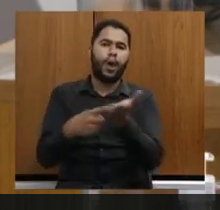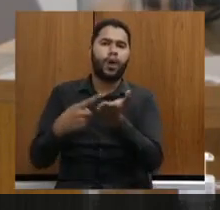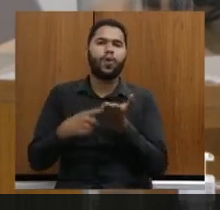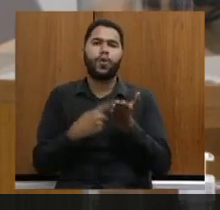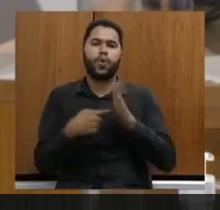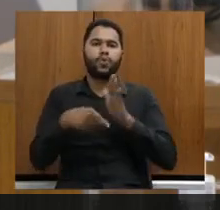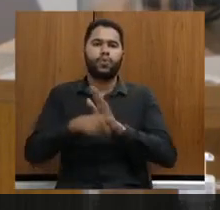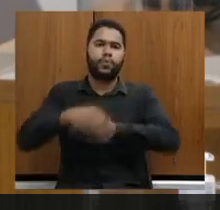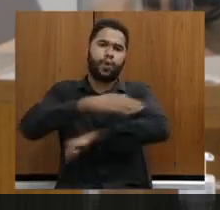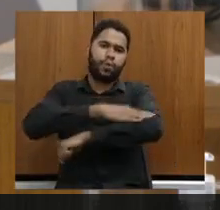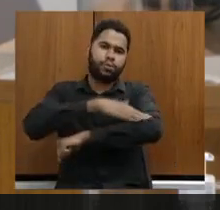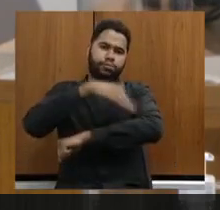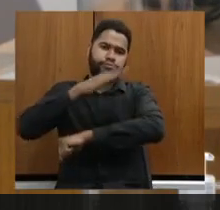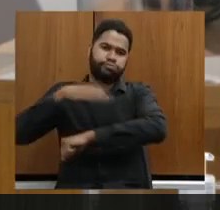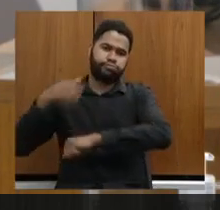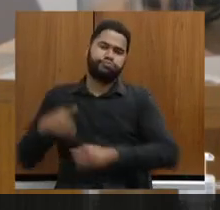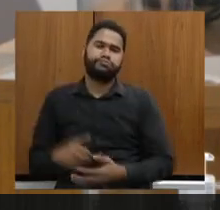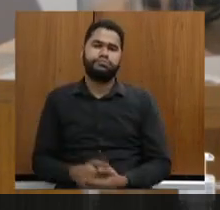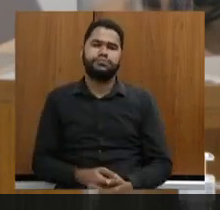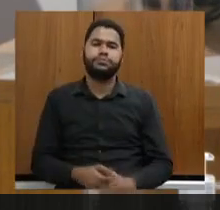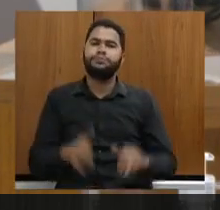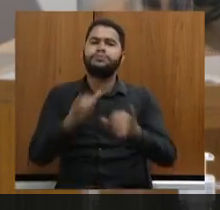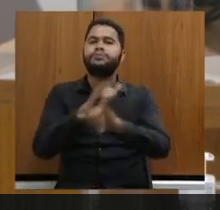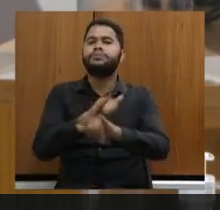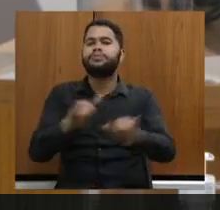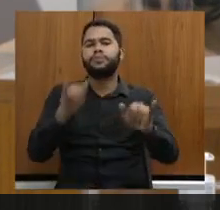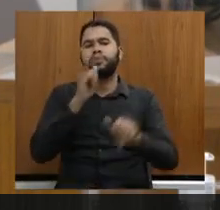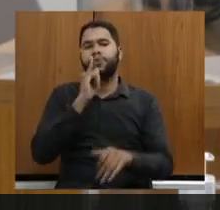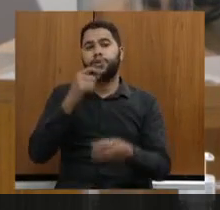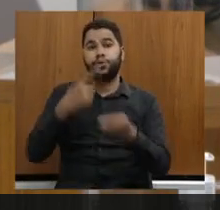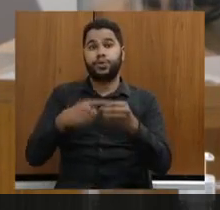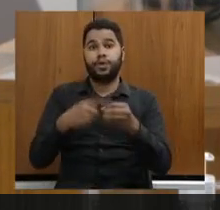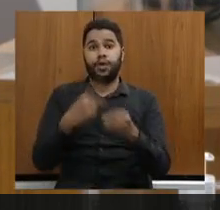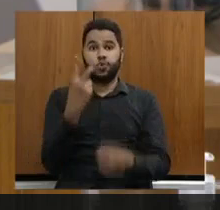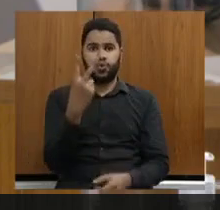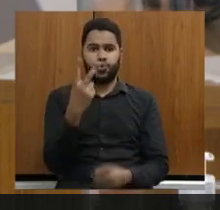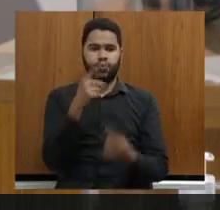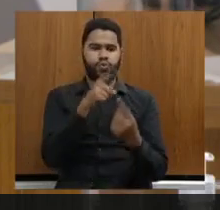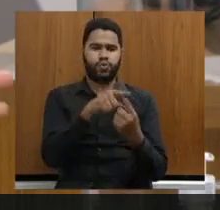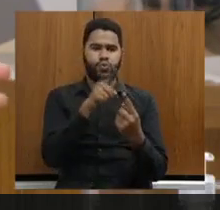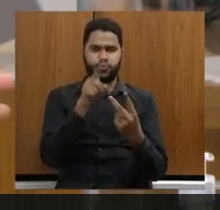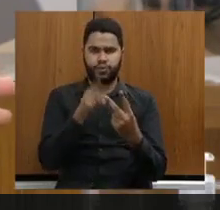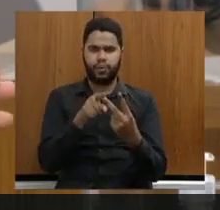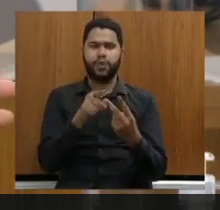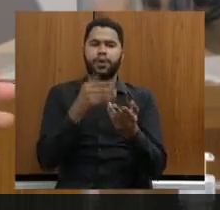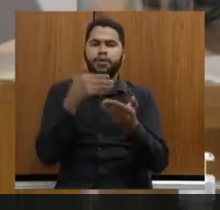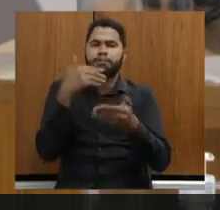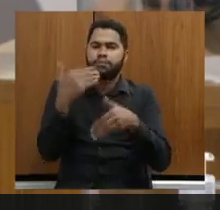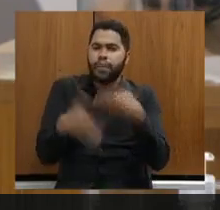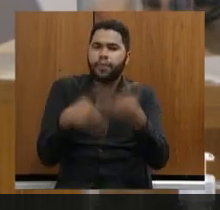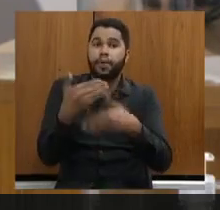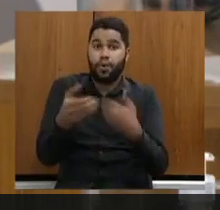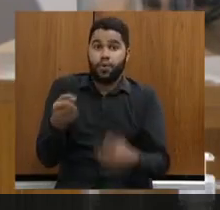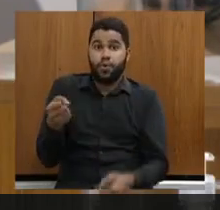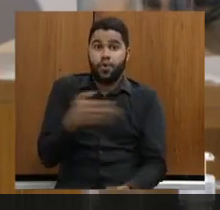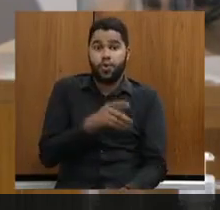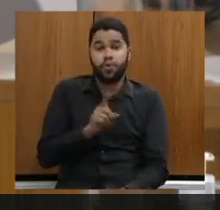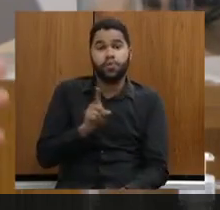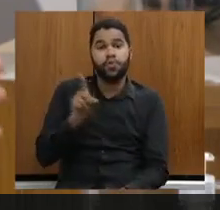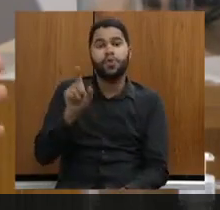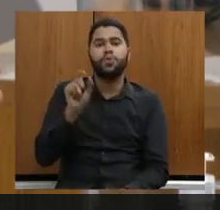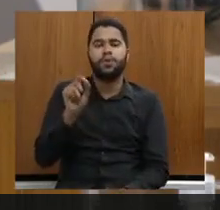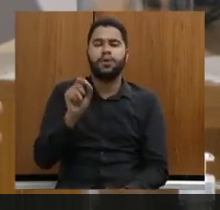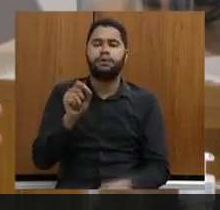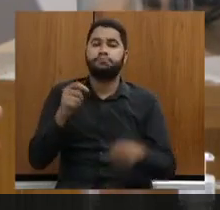Vale de Brumadinho eu quero que você tá para senhora por exemplo uma cidade duas cidades que iniciaram o desenvolvimento e é novo lá